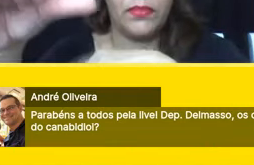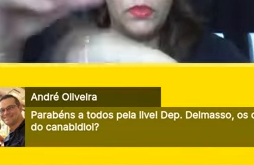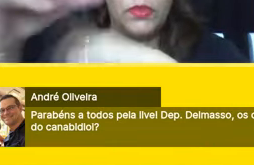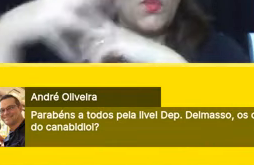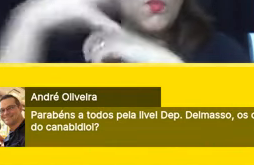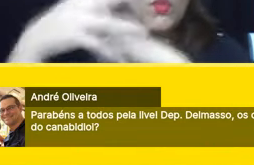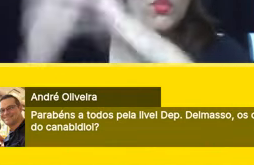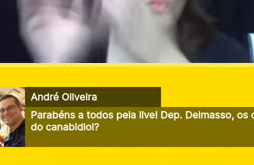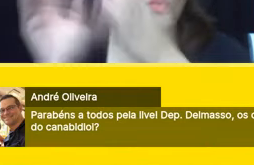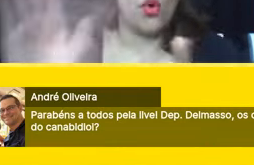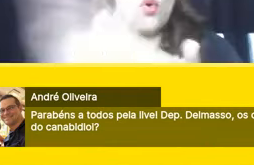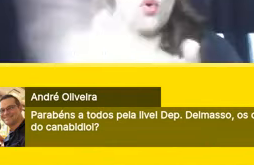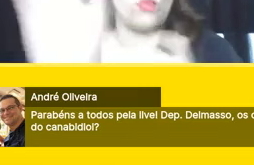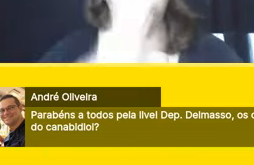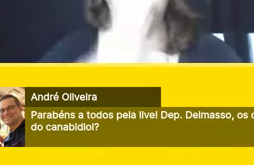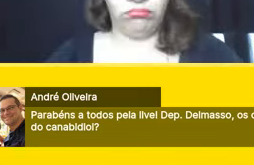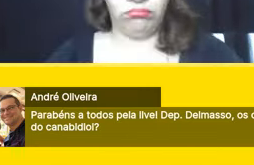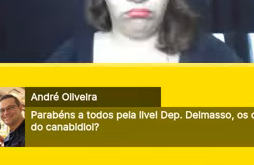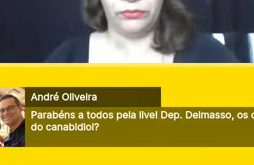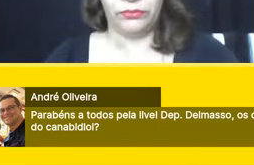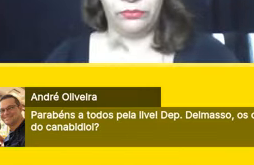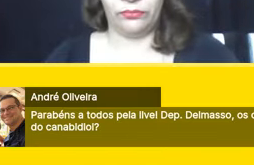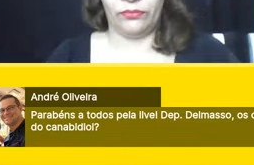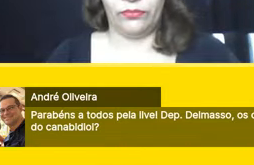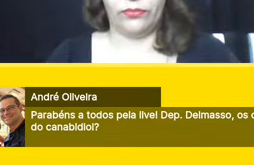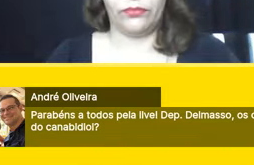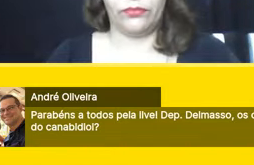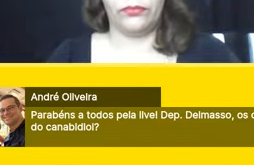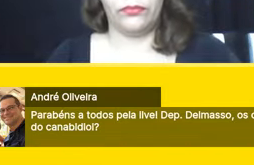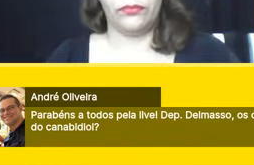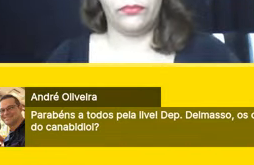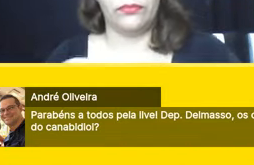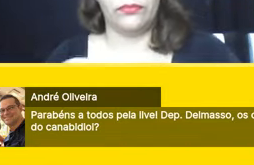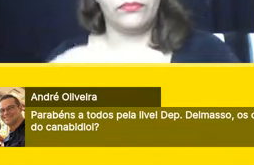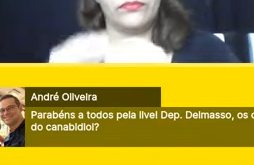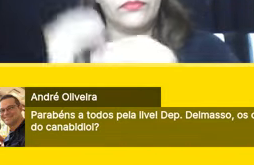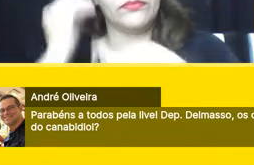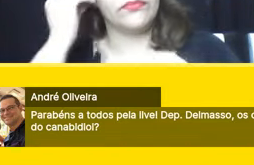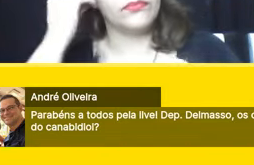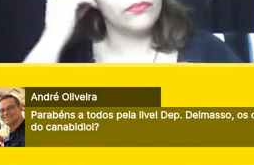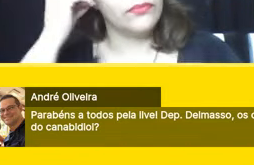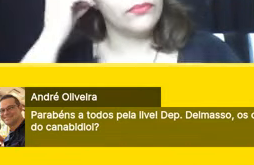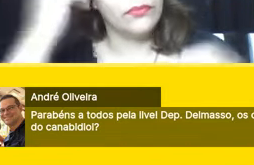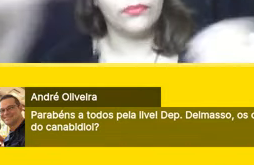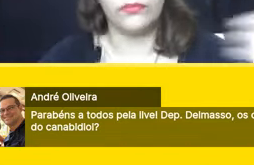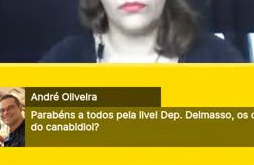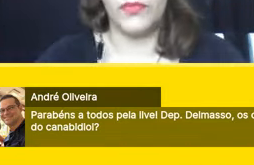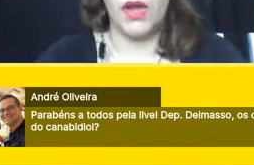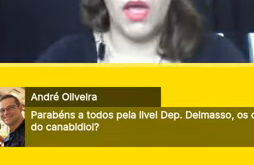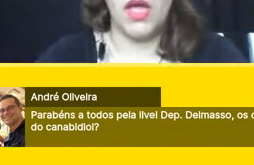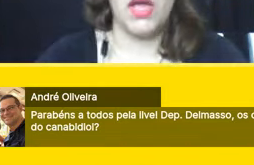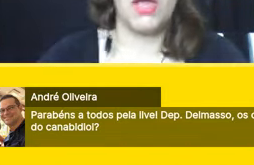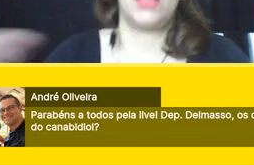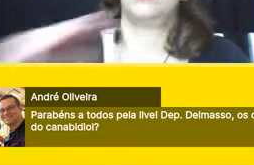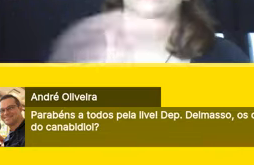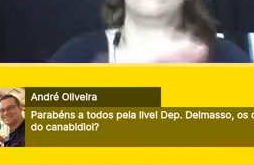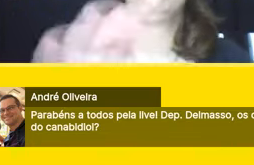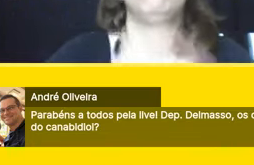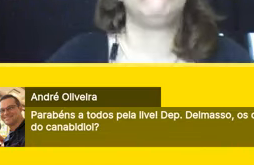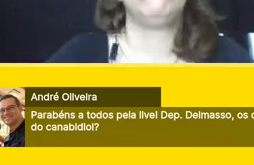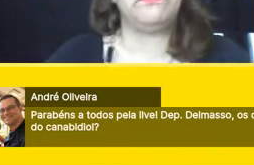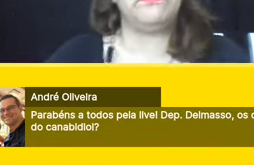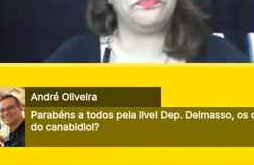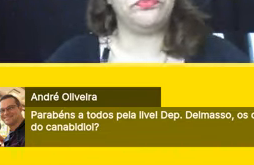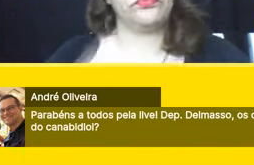gratuito de medicamentos formulados à base de canabidiol em todas